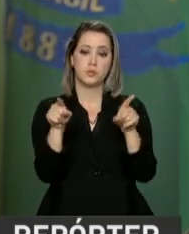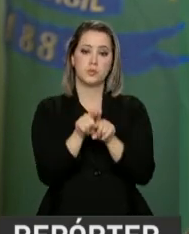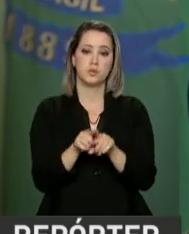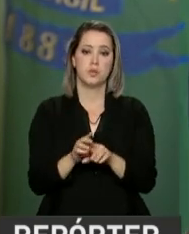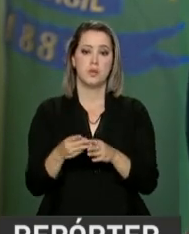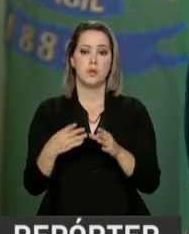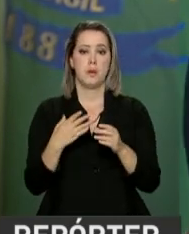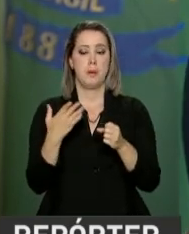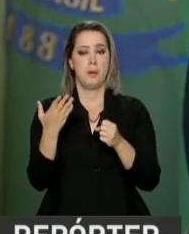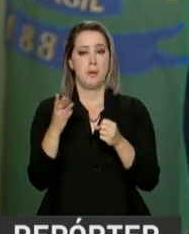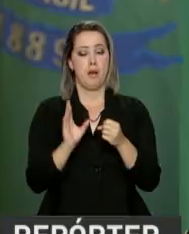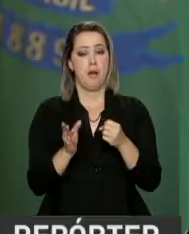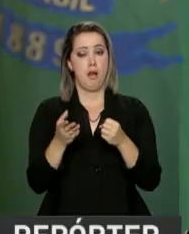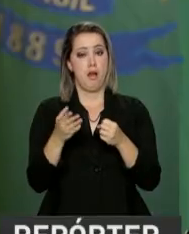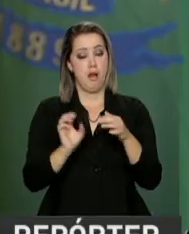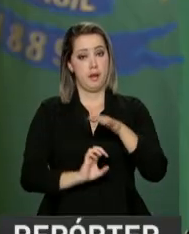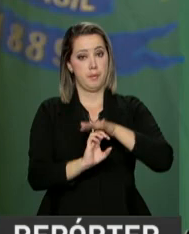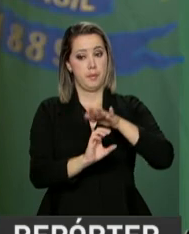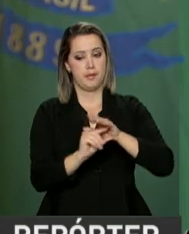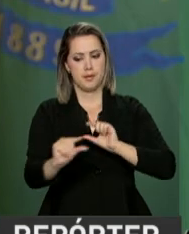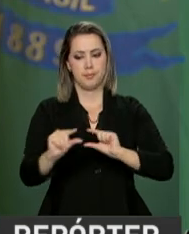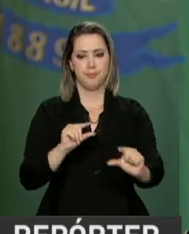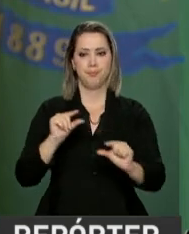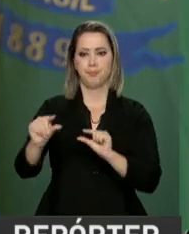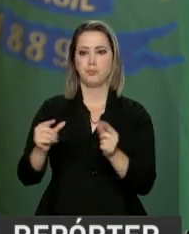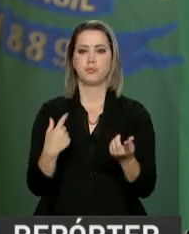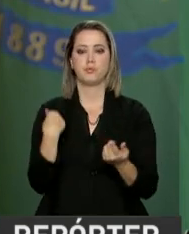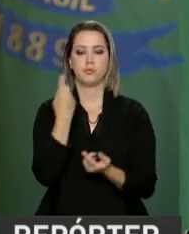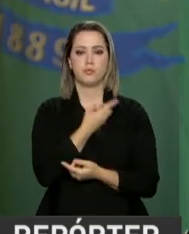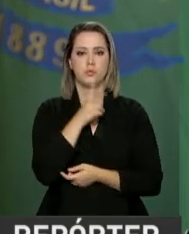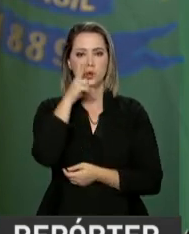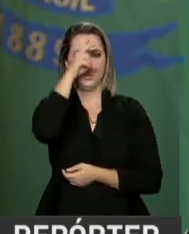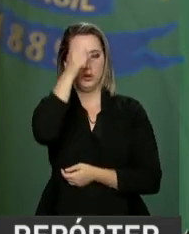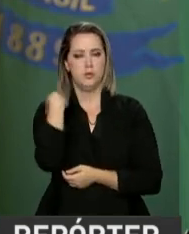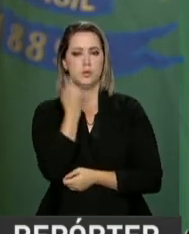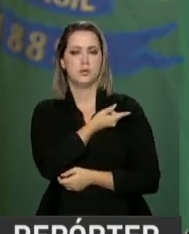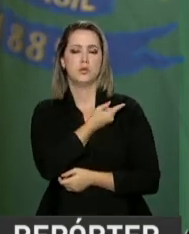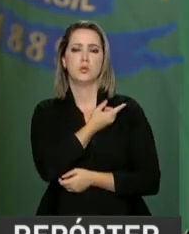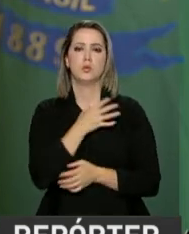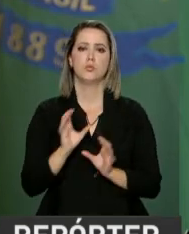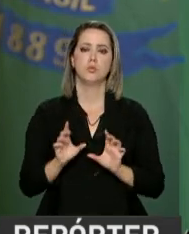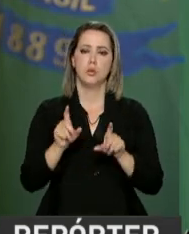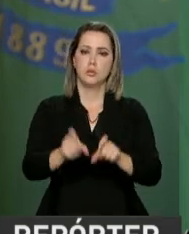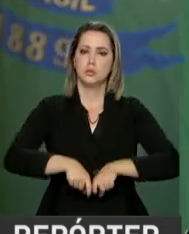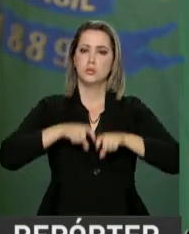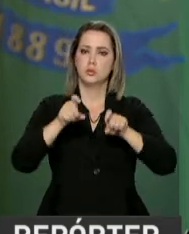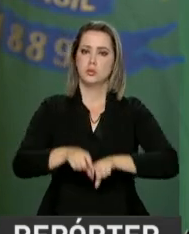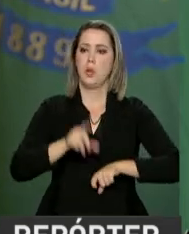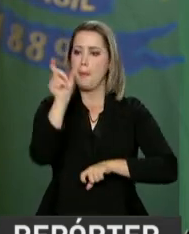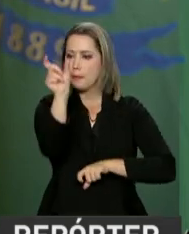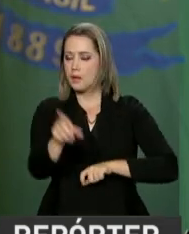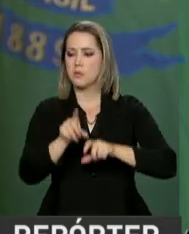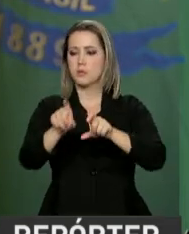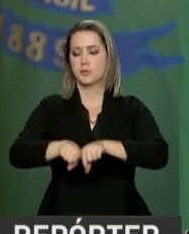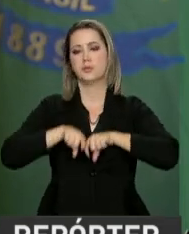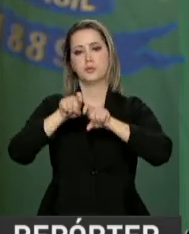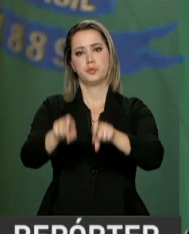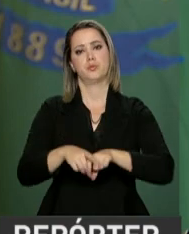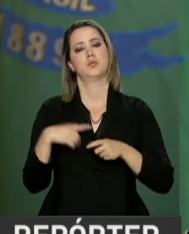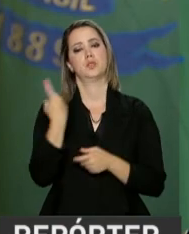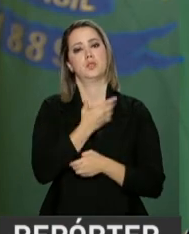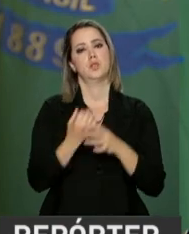micro e pequeno empresário a força do nosso campo com a força do brasileiro nós